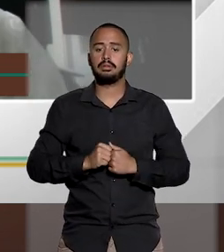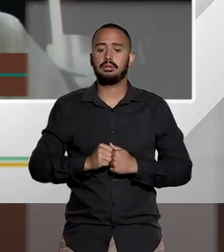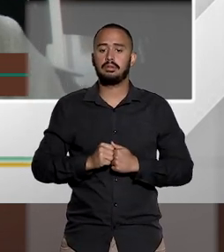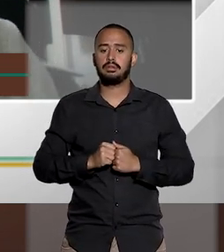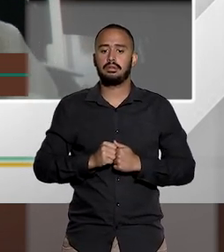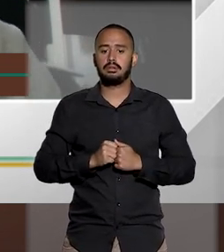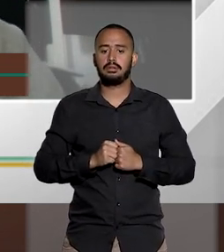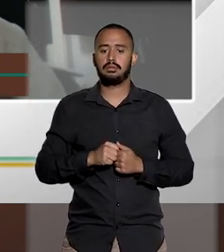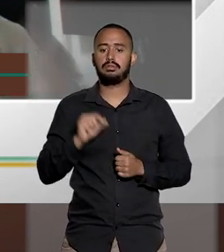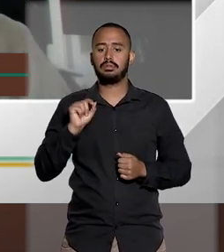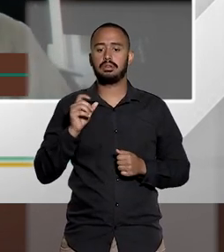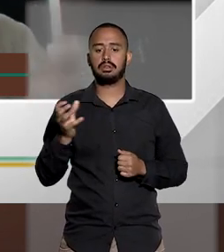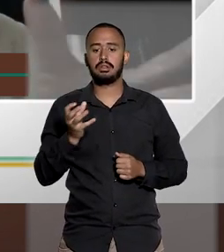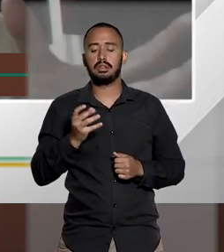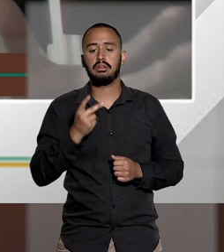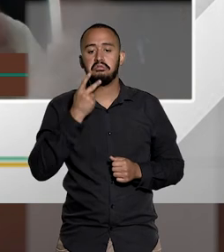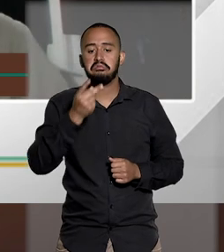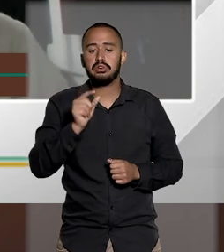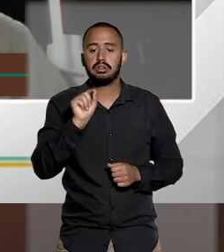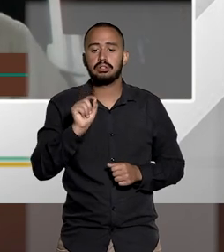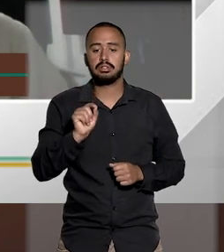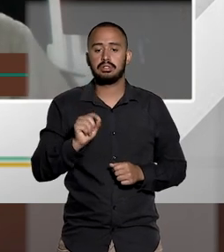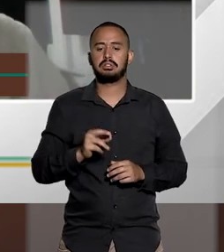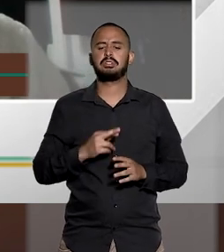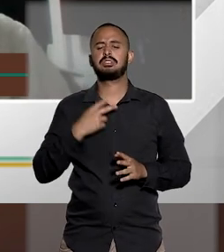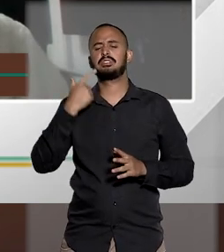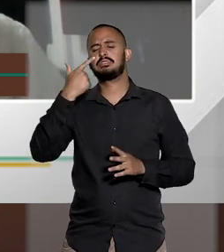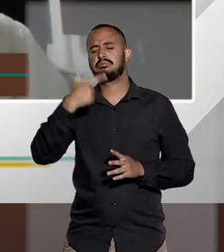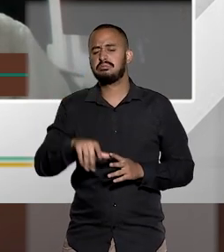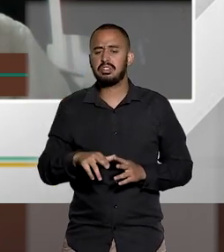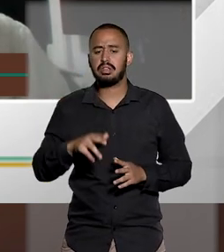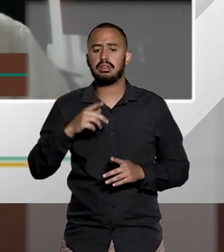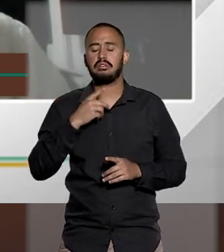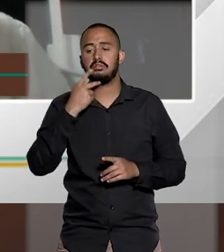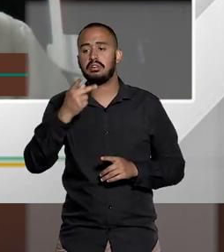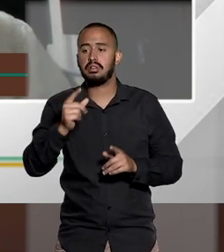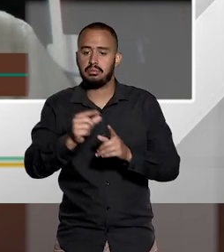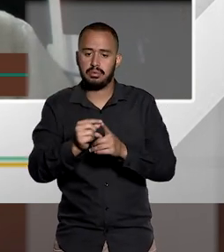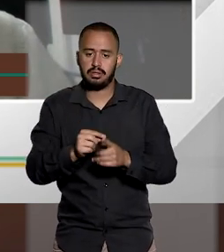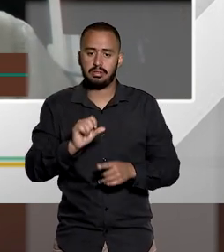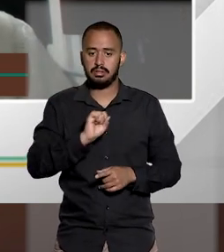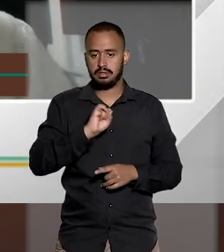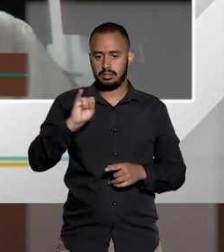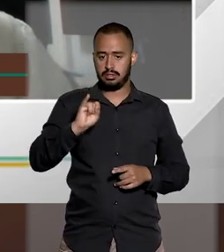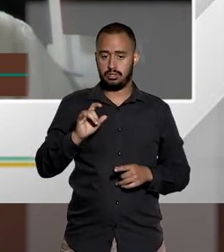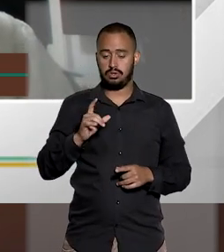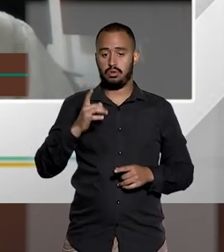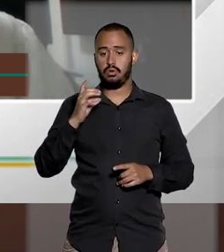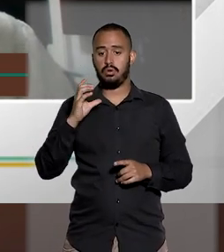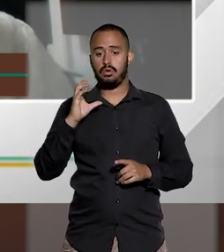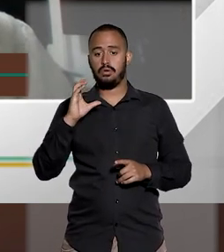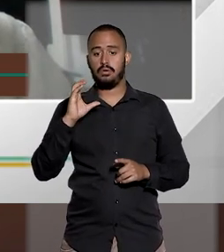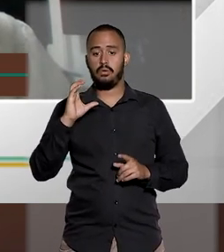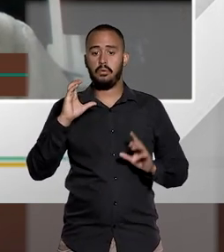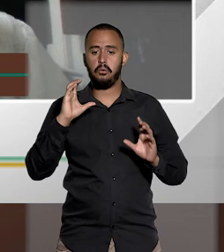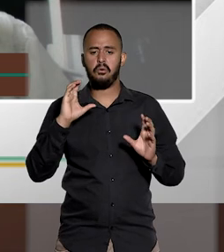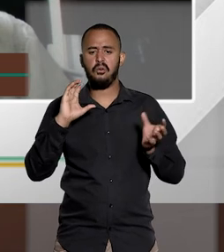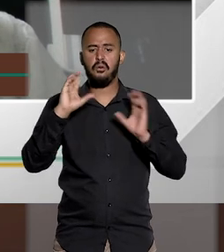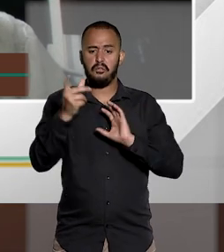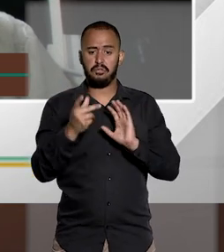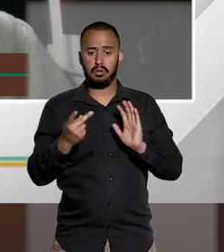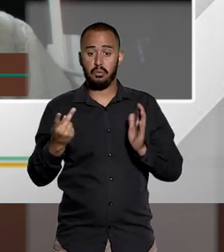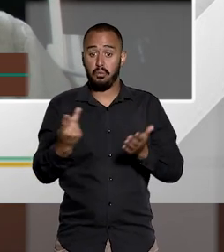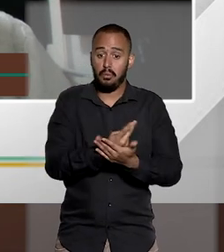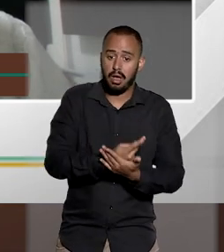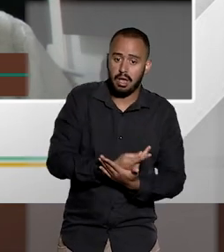que mesmo é o que ela quer dizer assim, sem repetir as palavras exatas, é que se houve uma